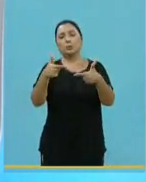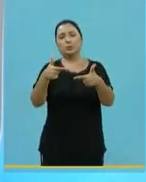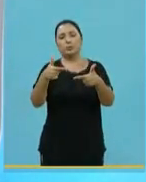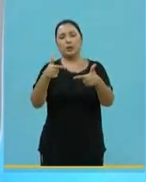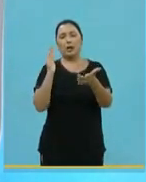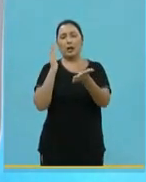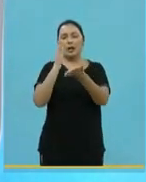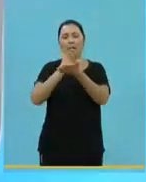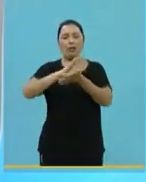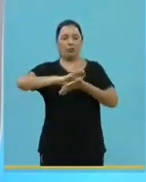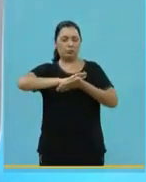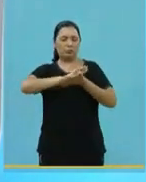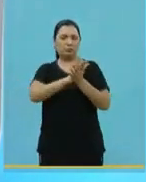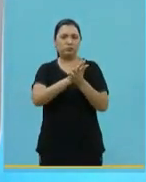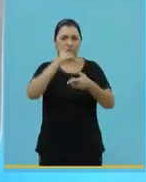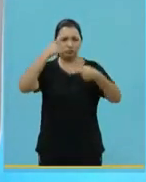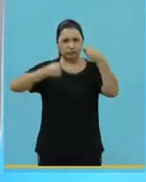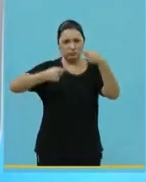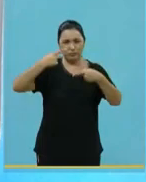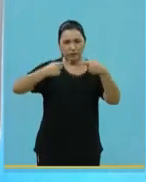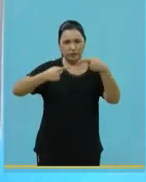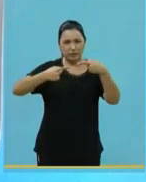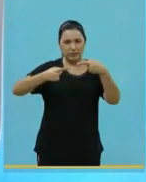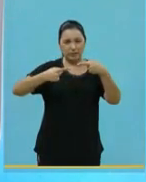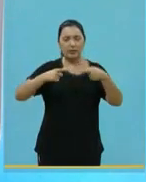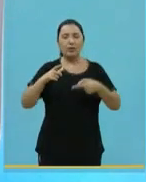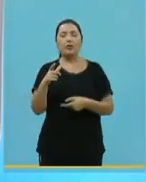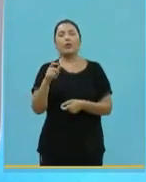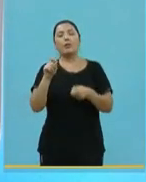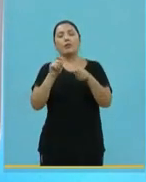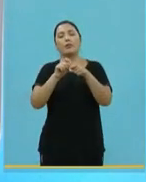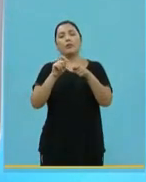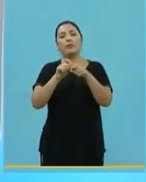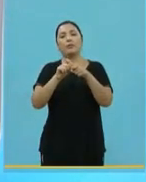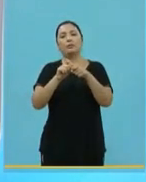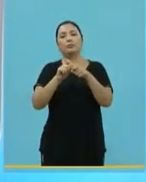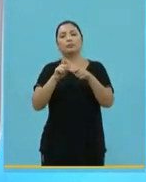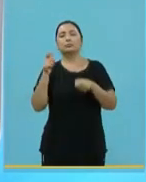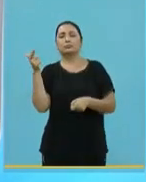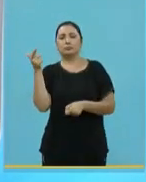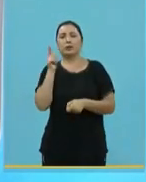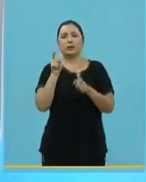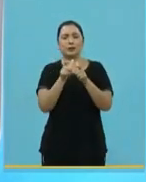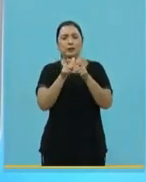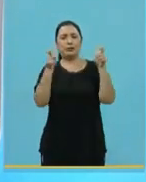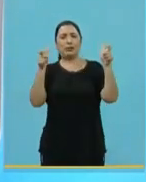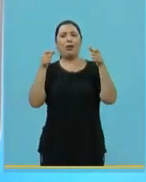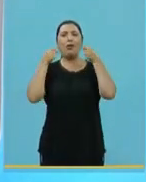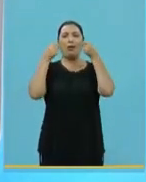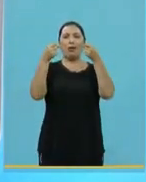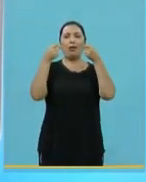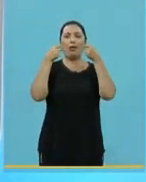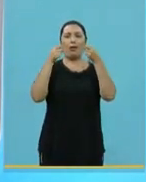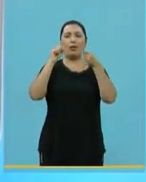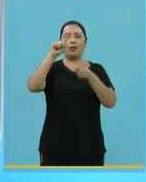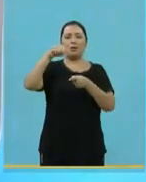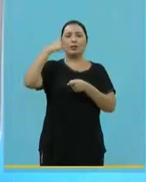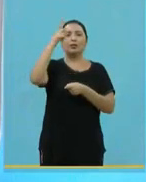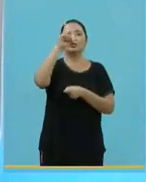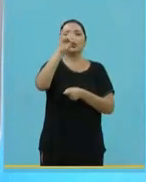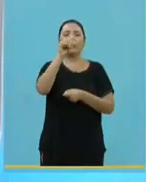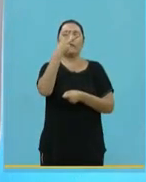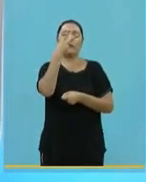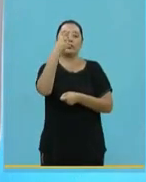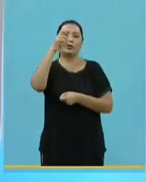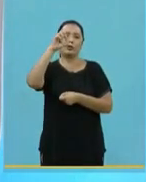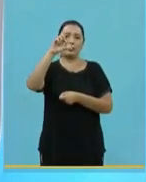o ódio na política nesse país e vão fazer uma grande imensa manifestação no próximo dia 29